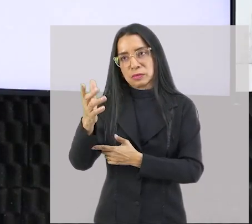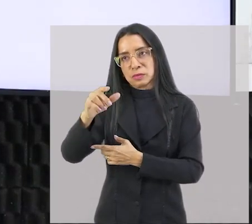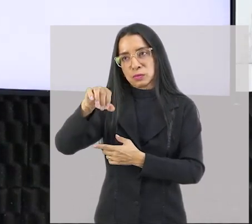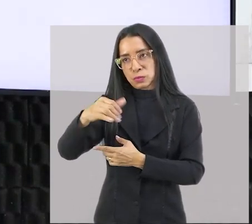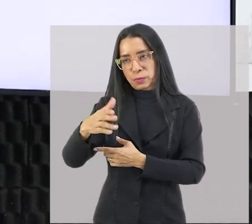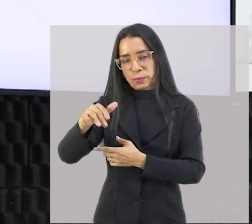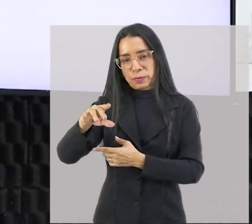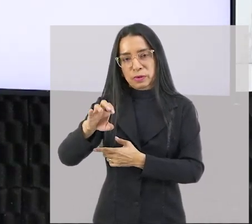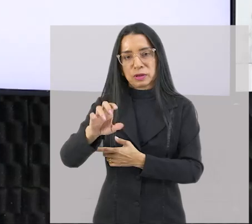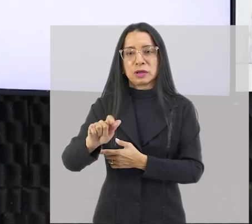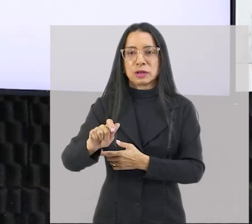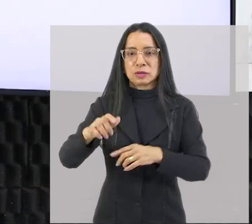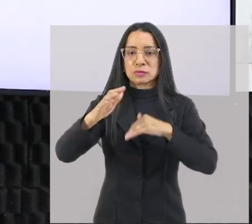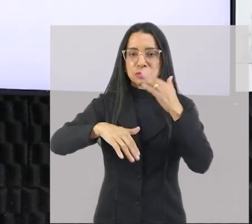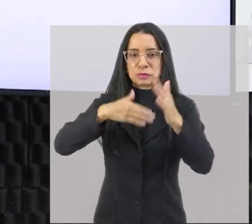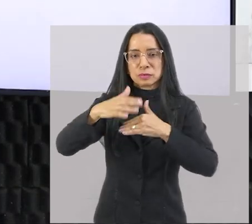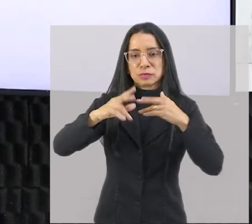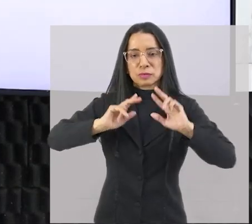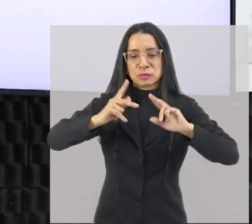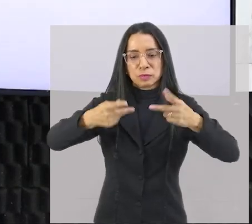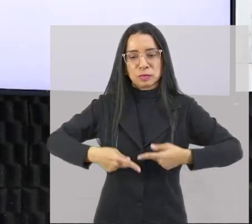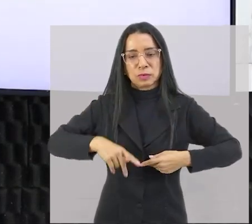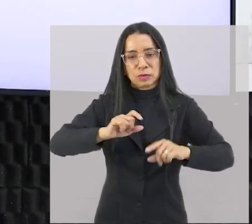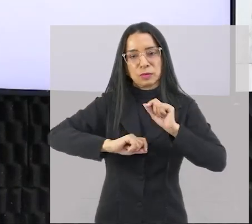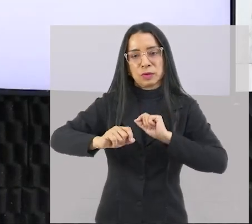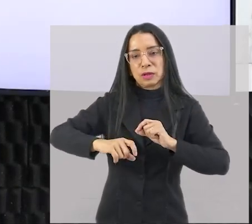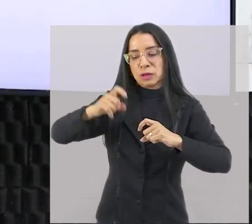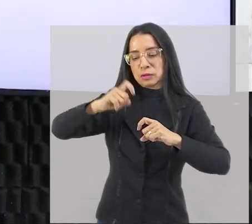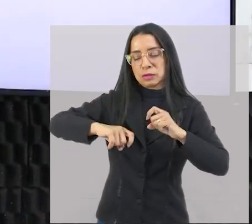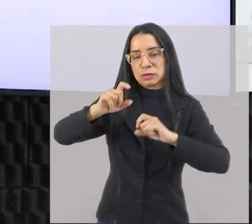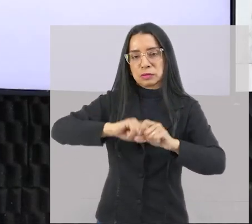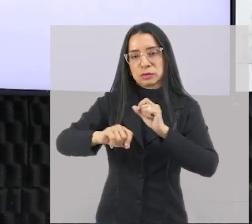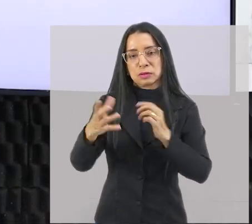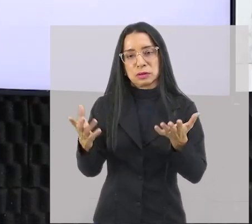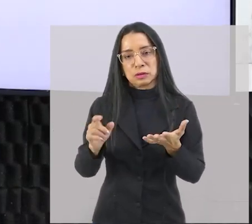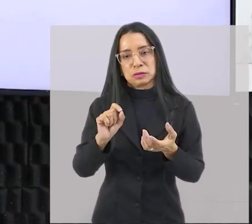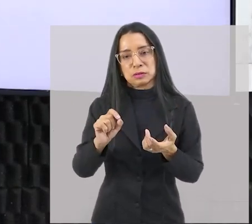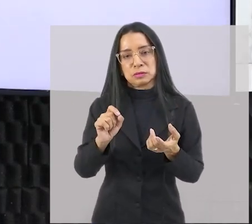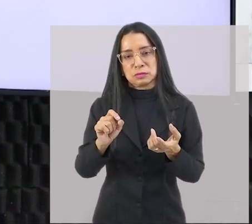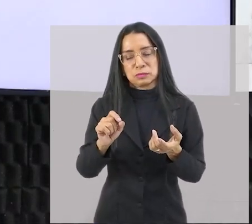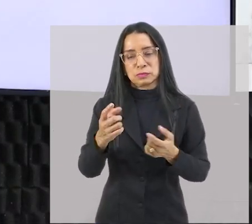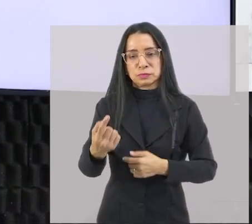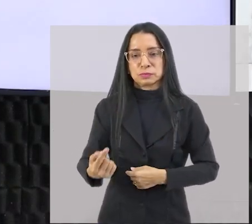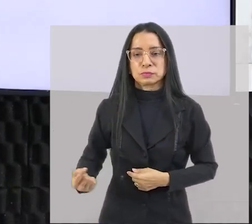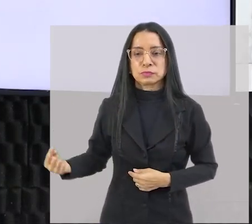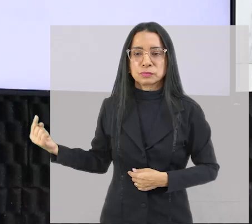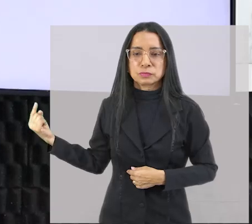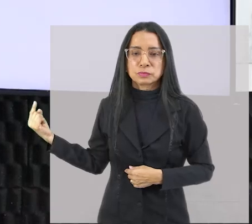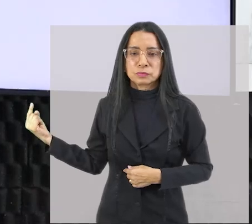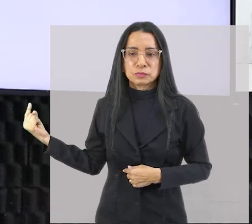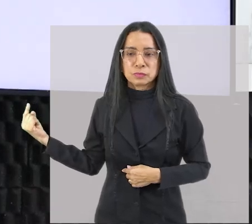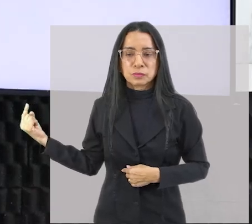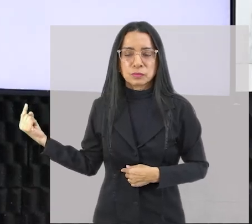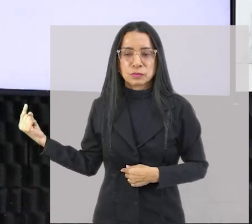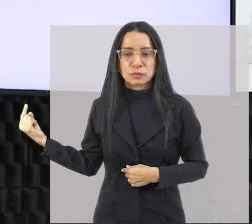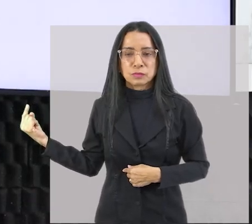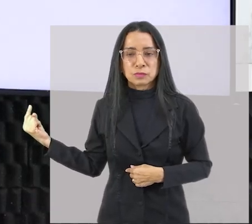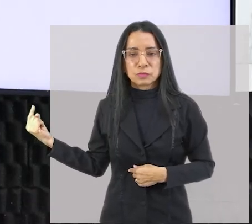defendia, e o desenvolvimento humano pela sexualidade. Né? Pois é, estudem sobre Freud, tem umas coisas bem interessantes.